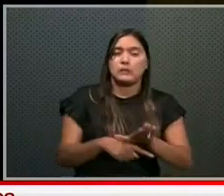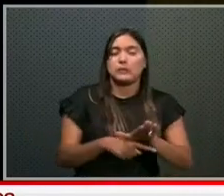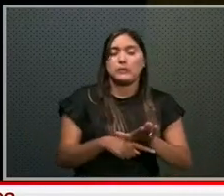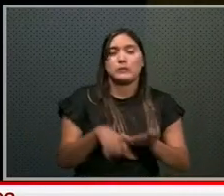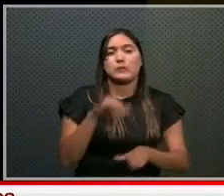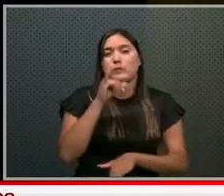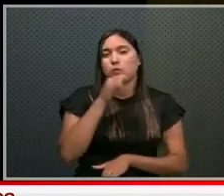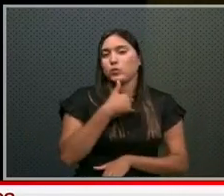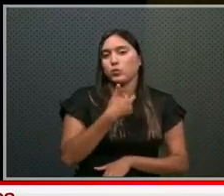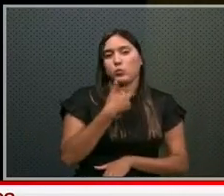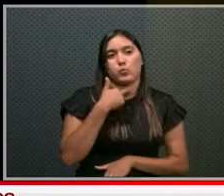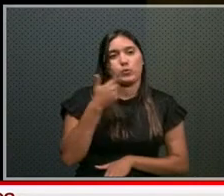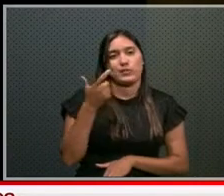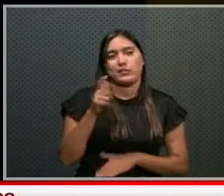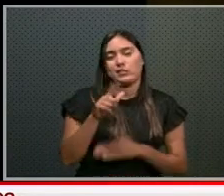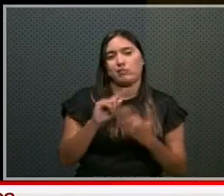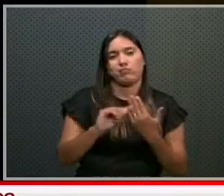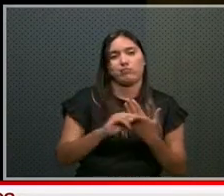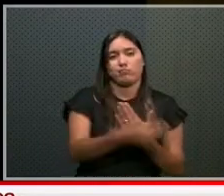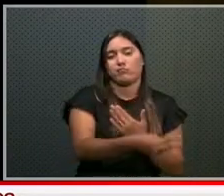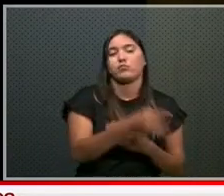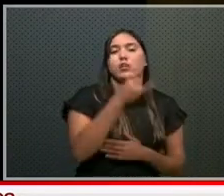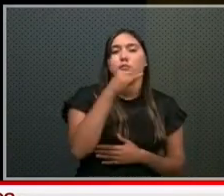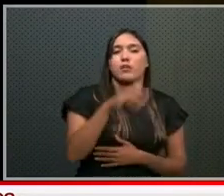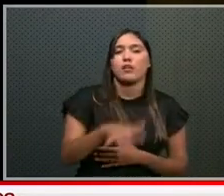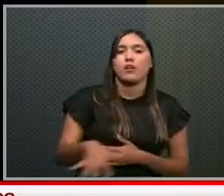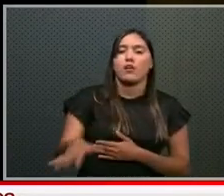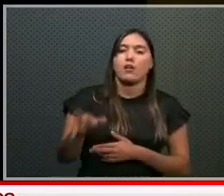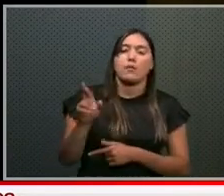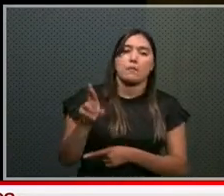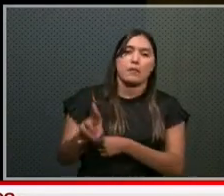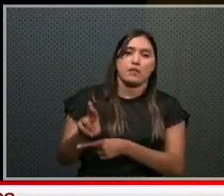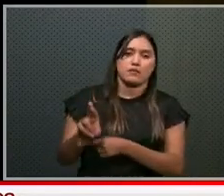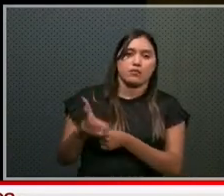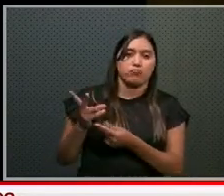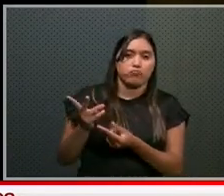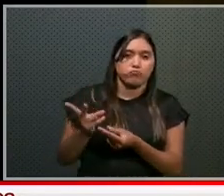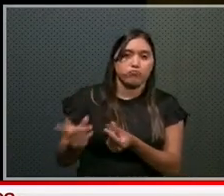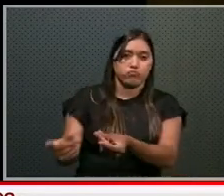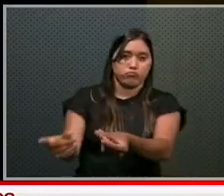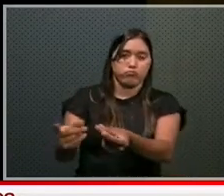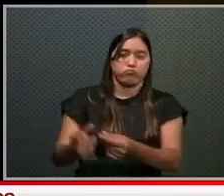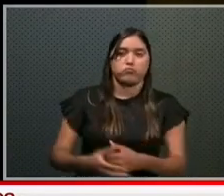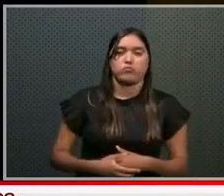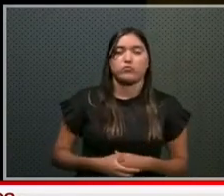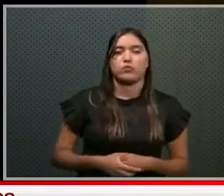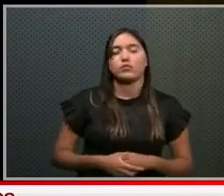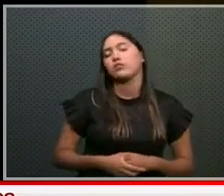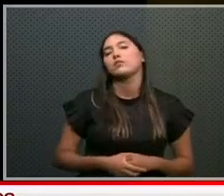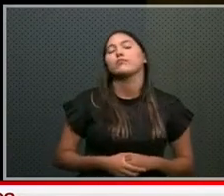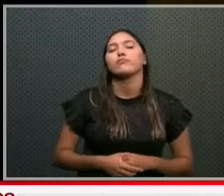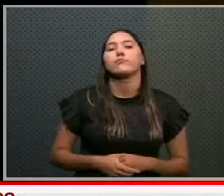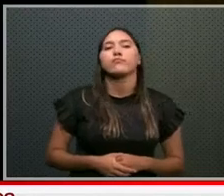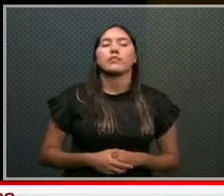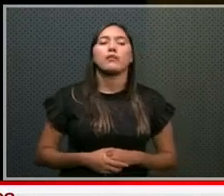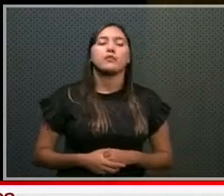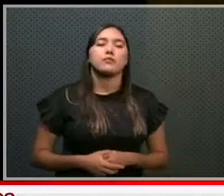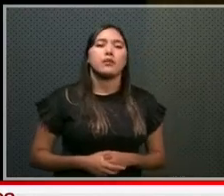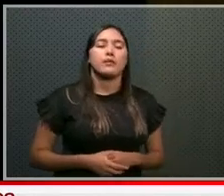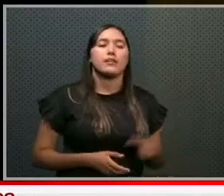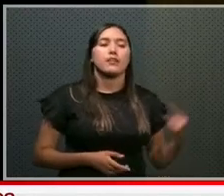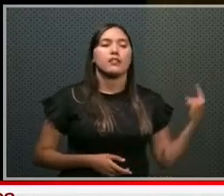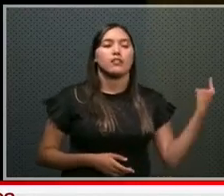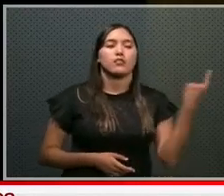deveriam ter sido impactados como por exemplo as áreas de preservação permanente nós publicamente